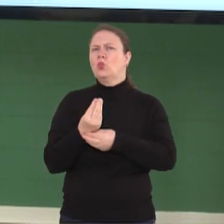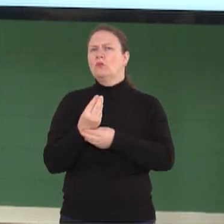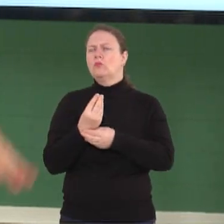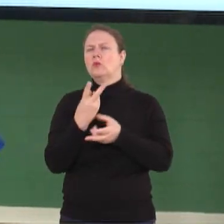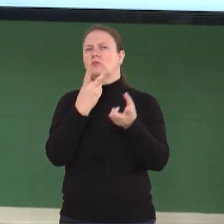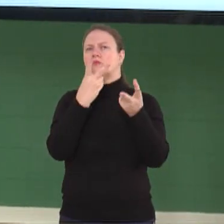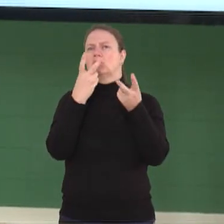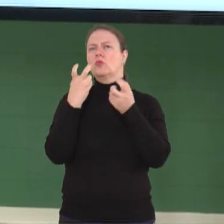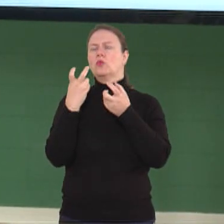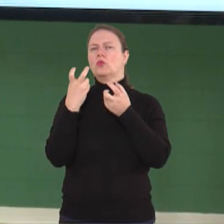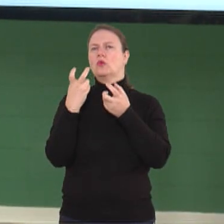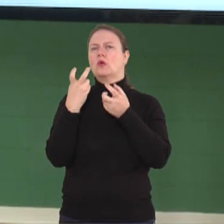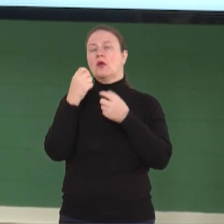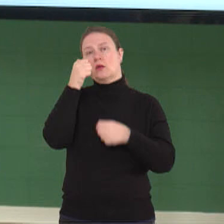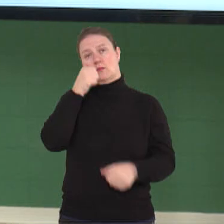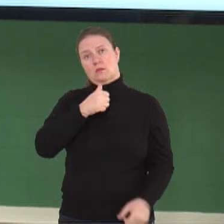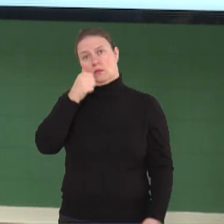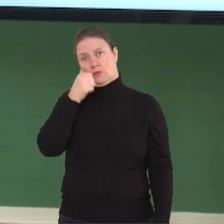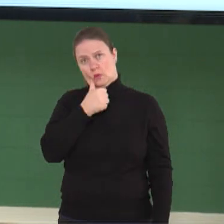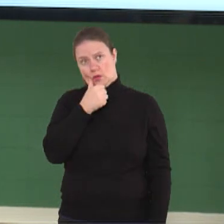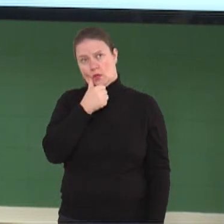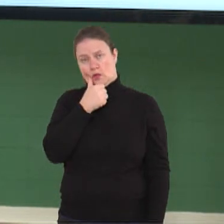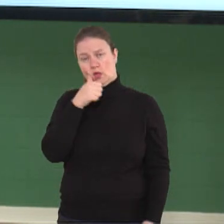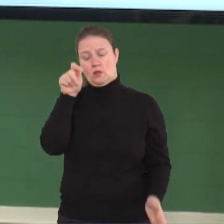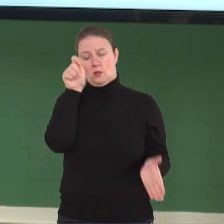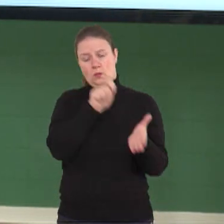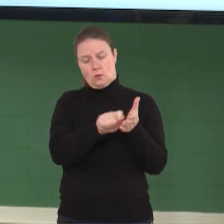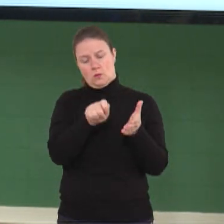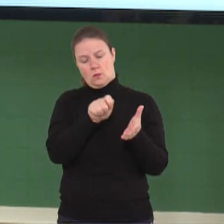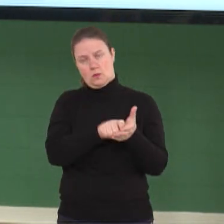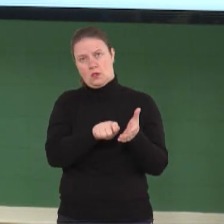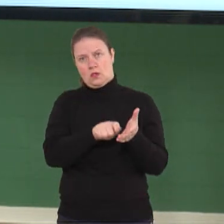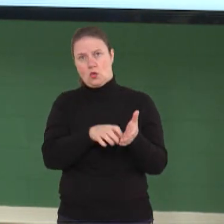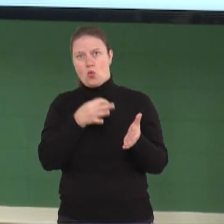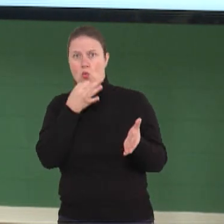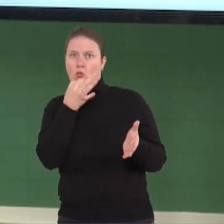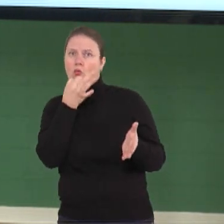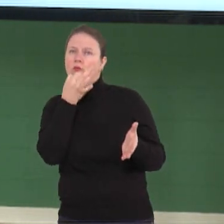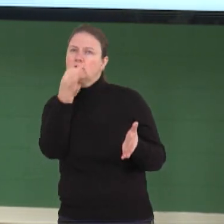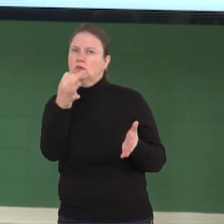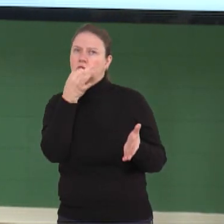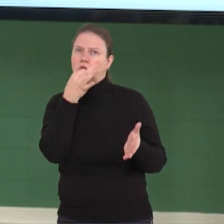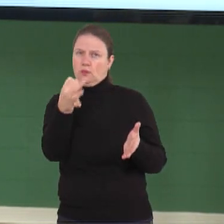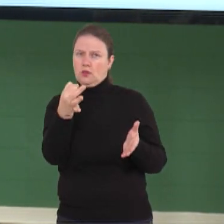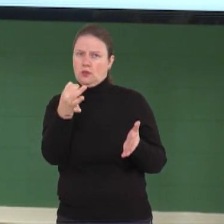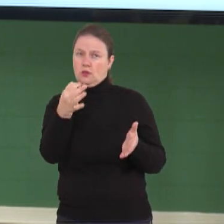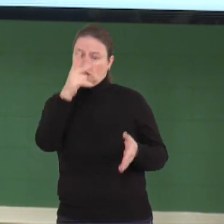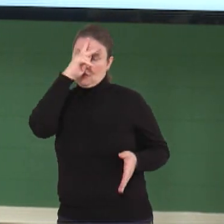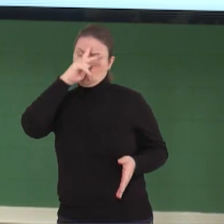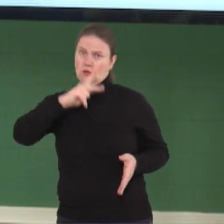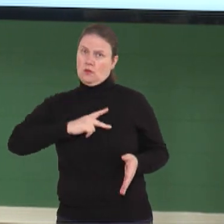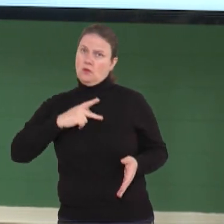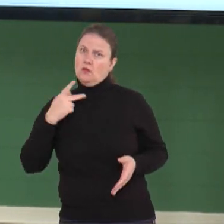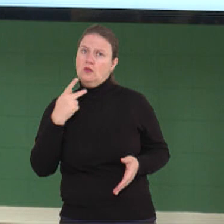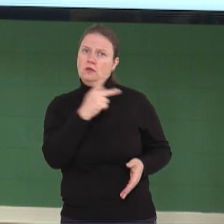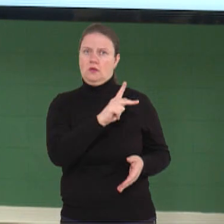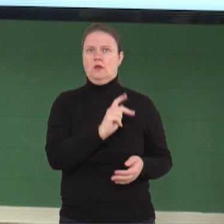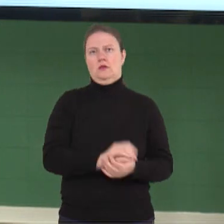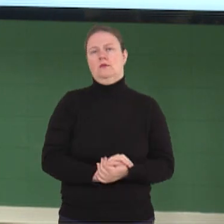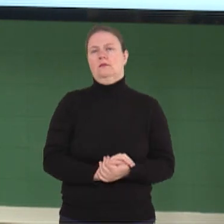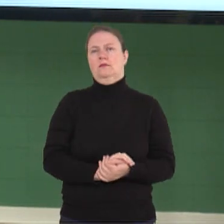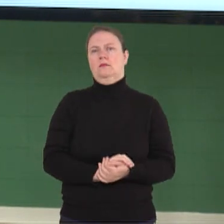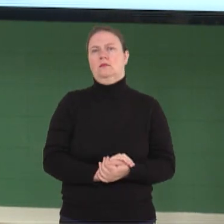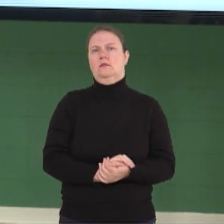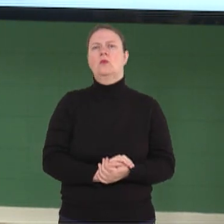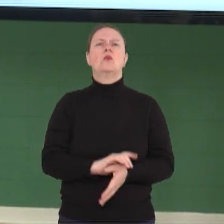observando o quê? A Camila, ela coloca a opinião, a análise é da Camila, certo? Então a